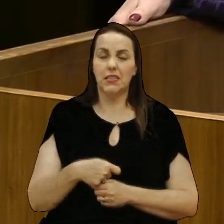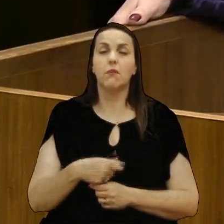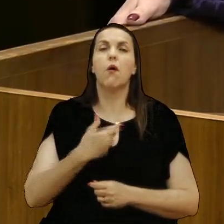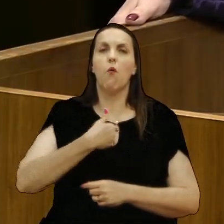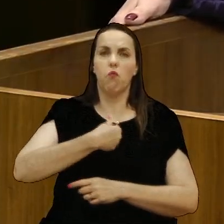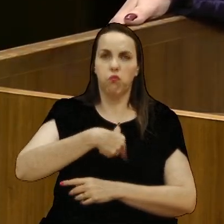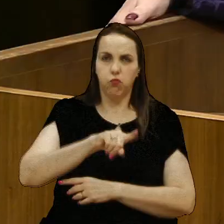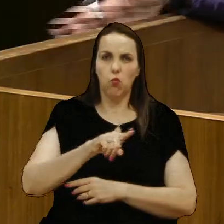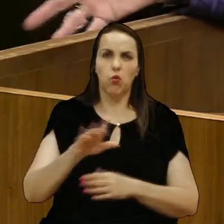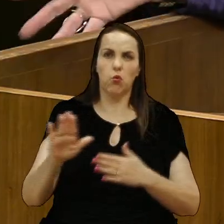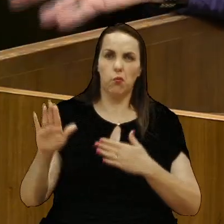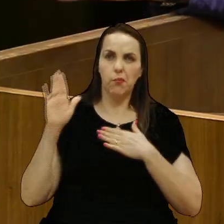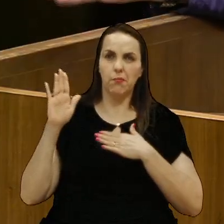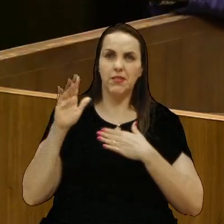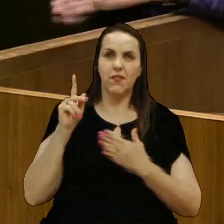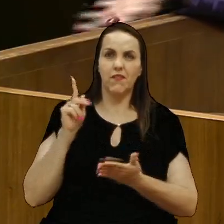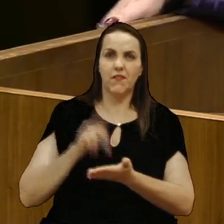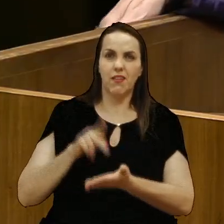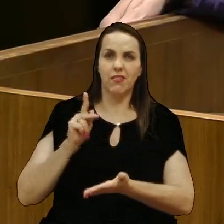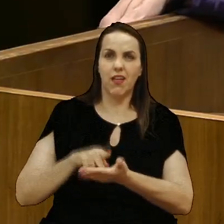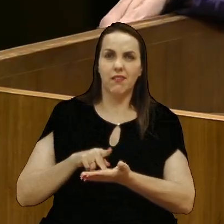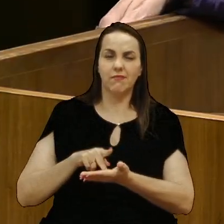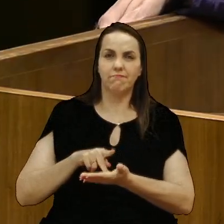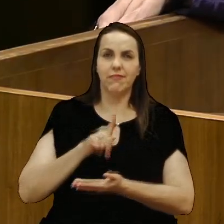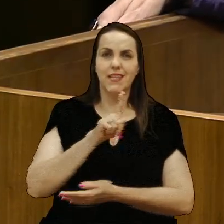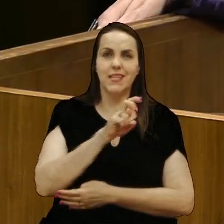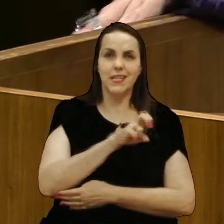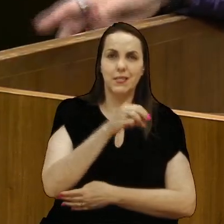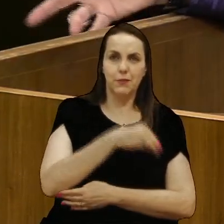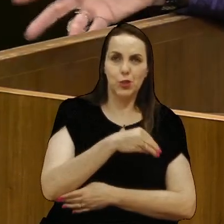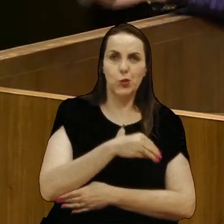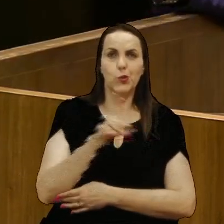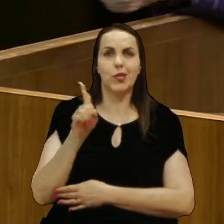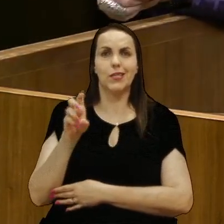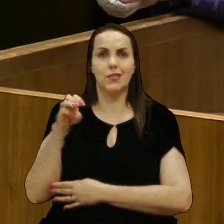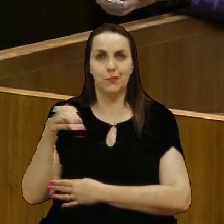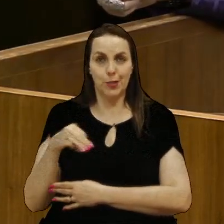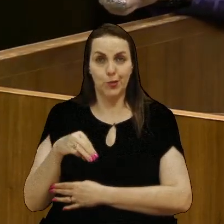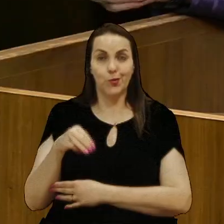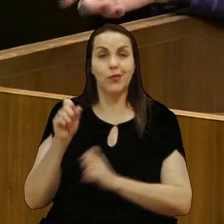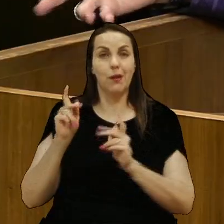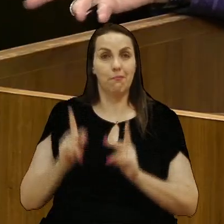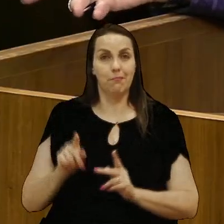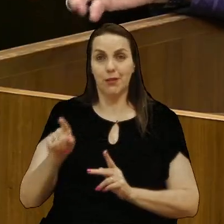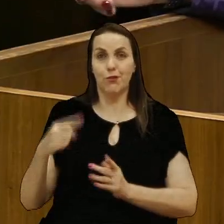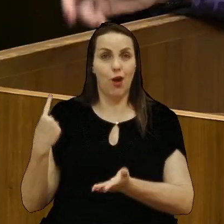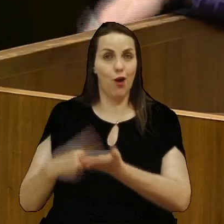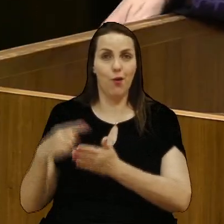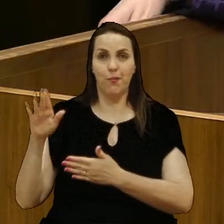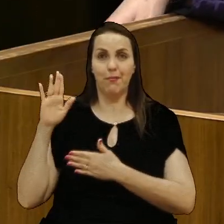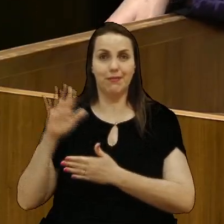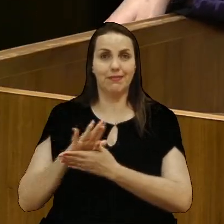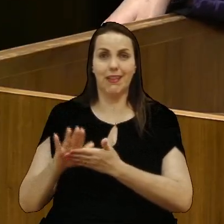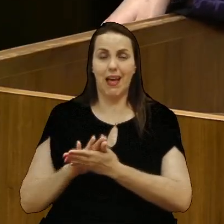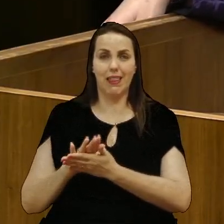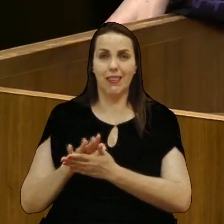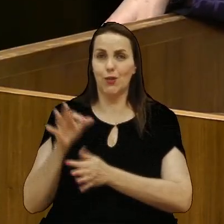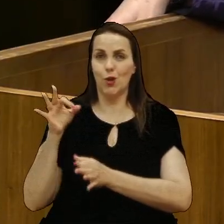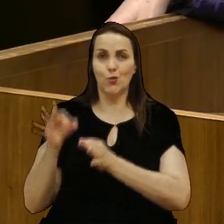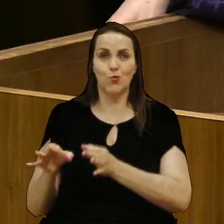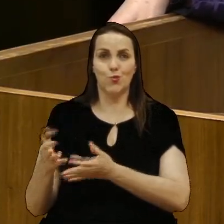a verdade. Aí os mesmos 15 minutos da pessoa que não tem o compromisso acaba sendo uma coisa